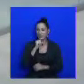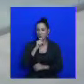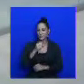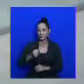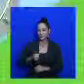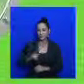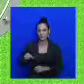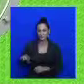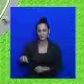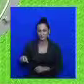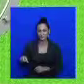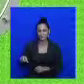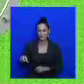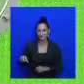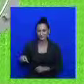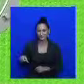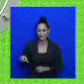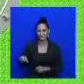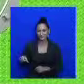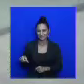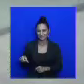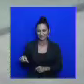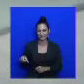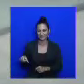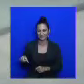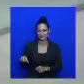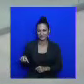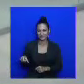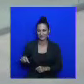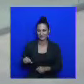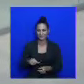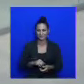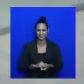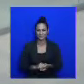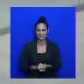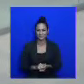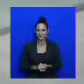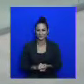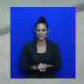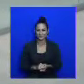numero 9 com o traço diferenciador embaixo do número um